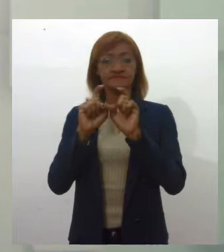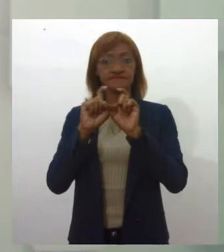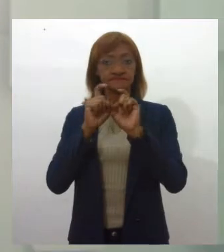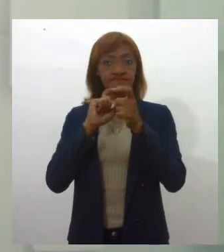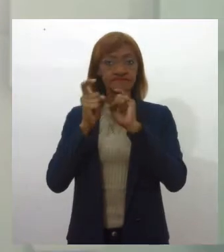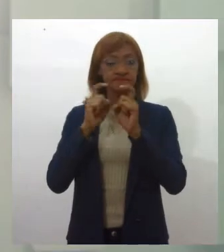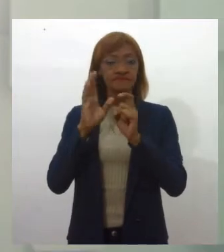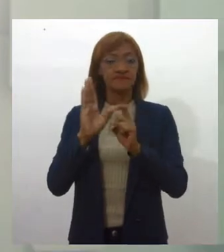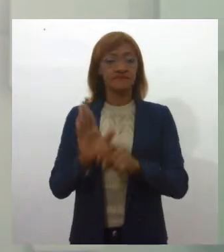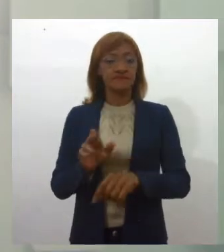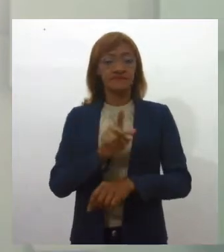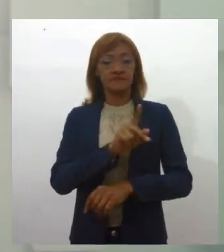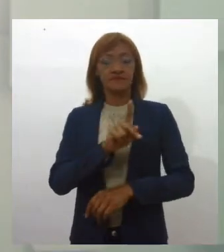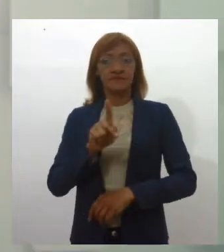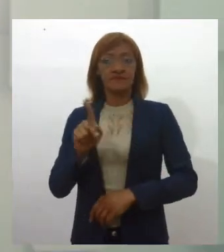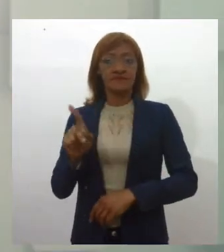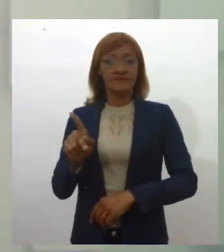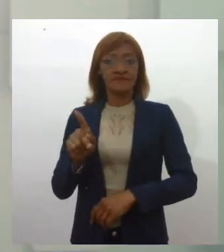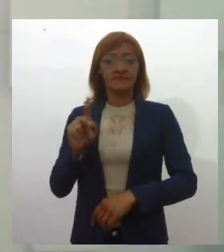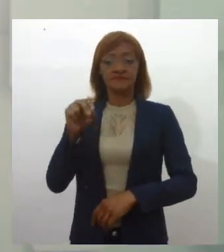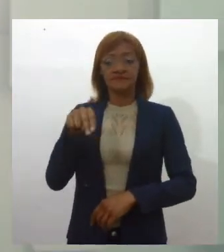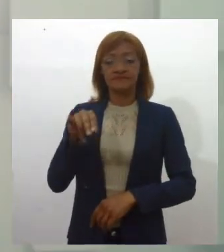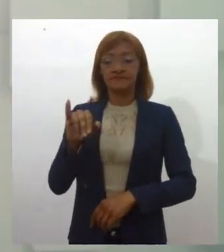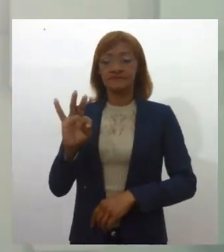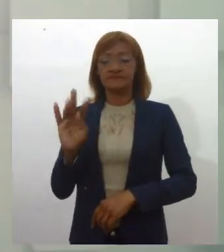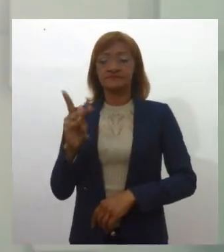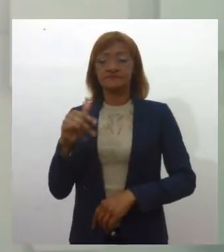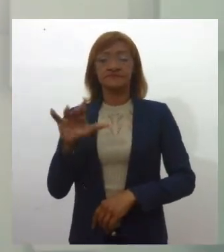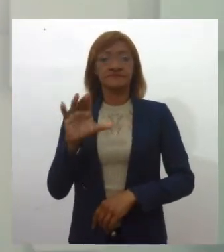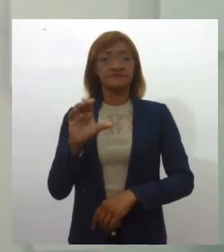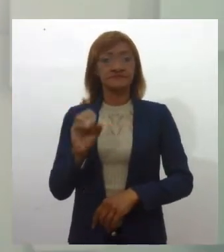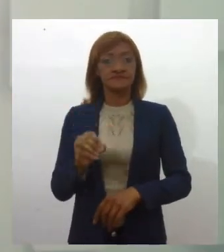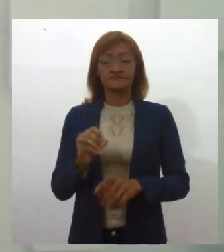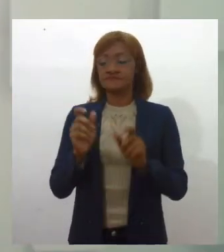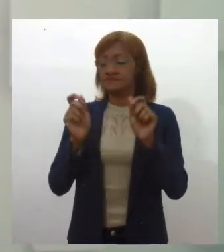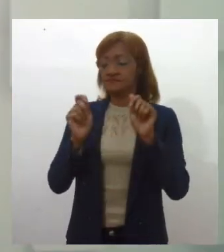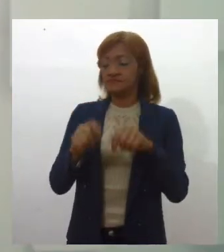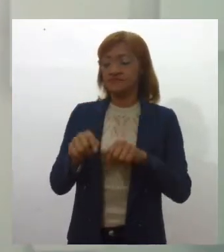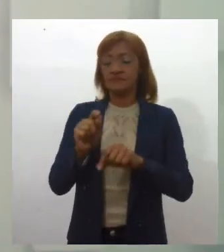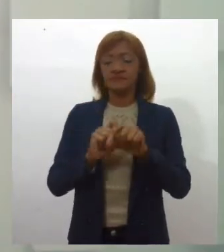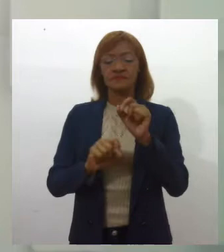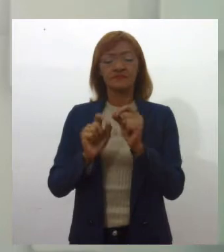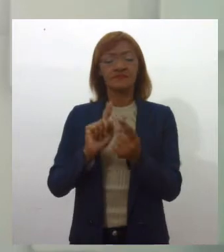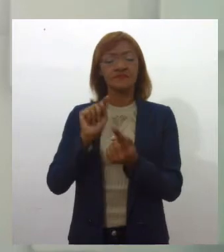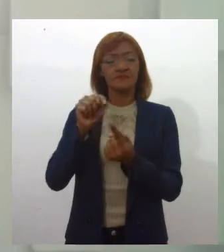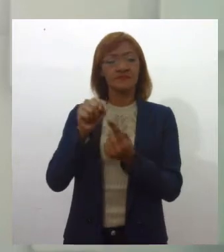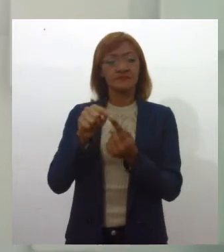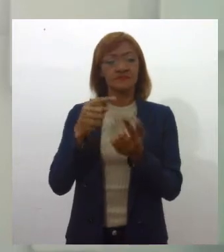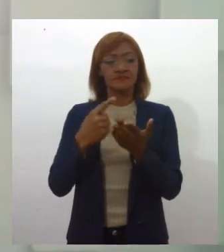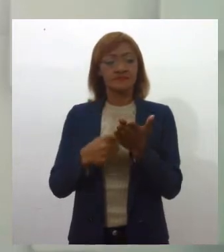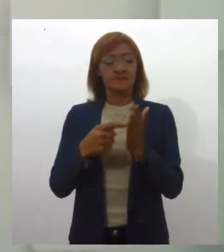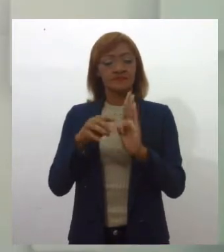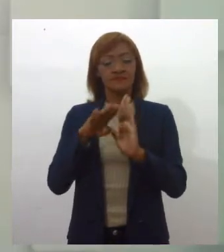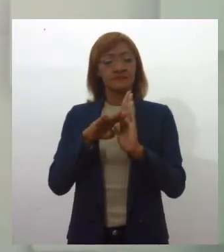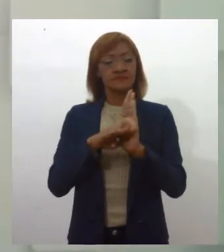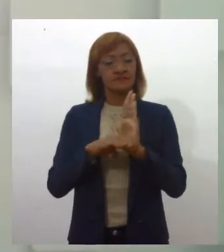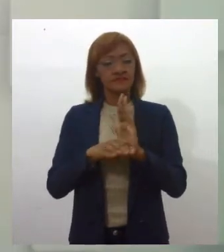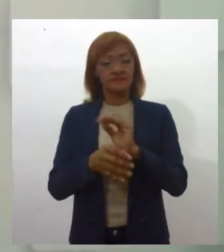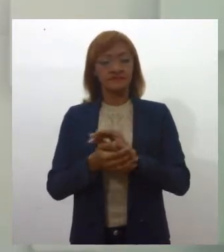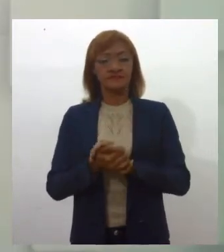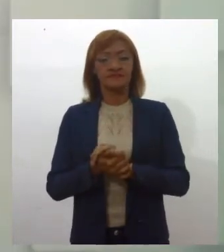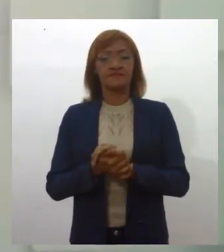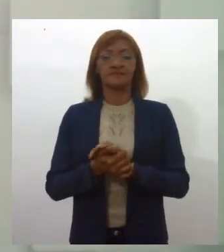do Poder Legislativo Municipal, Nitinho Vitale, para fazer essa tratativa com o objetivo da apresentação do plano. O plano,